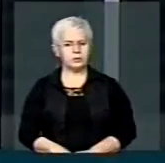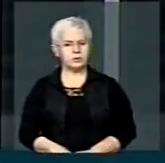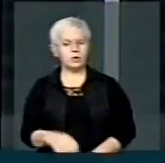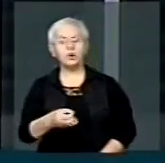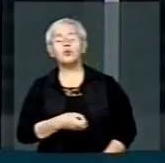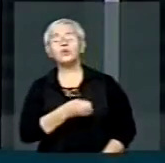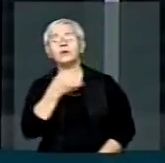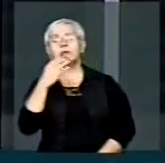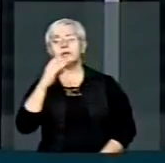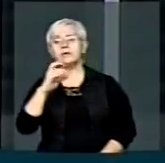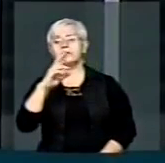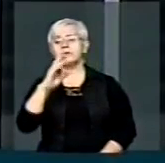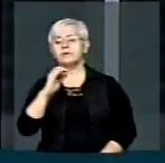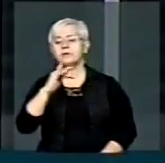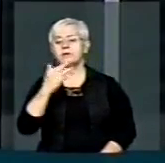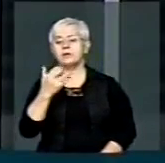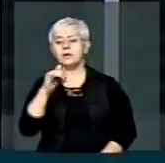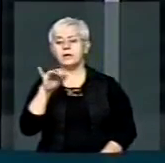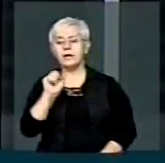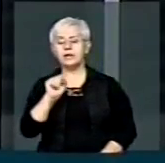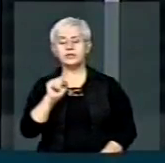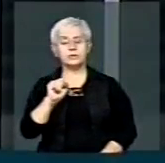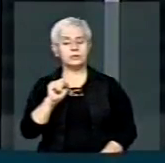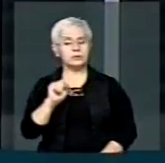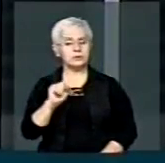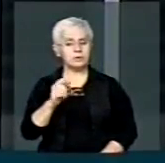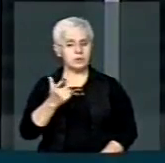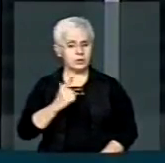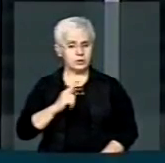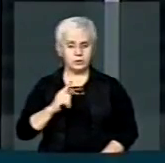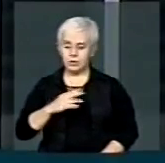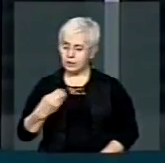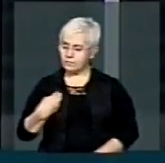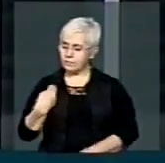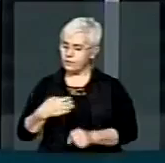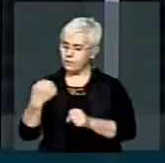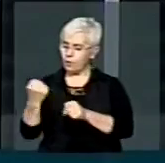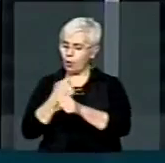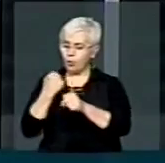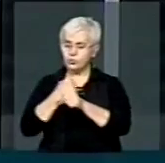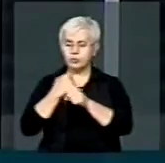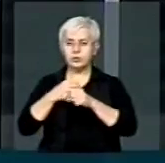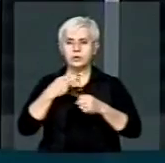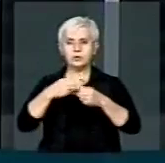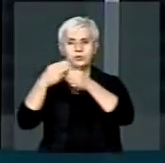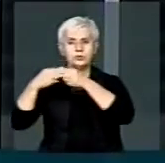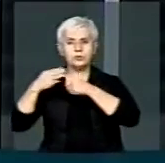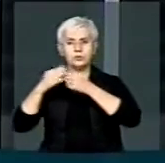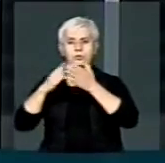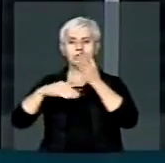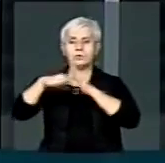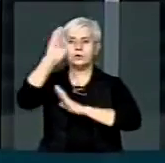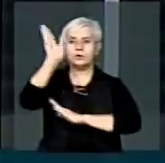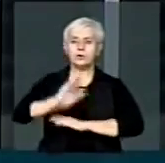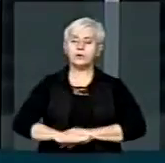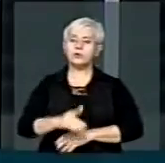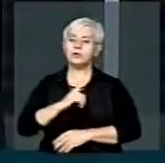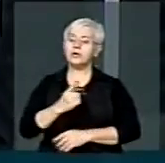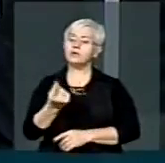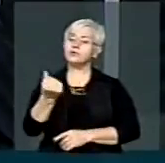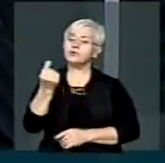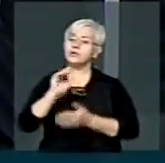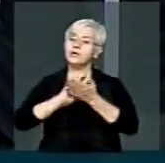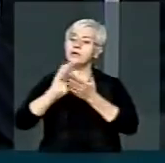Quantas creches existem construídas nos municípios do Brasil com recursos do governo